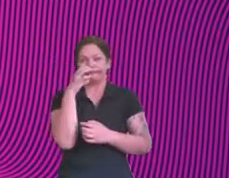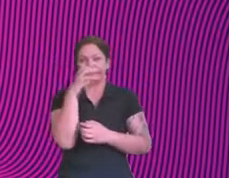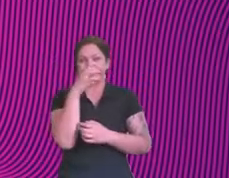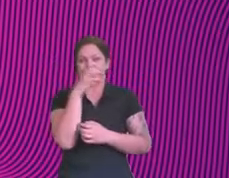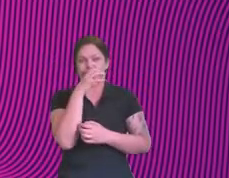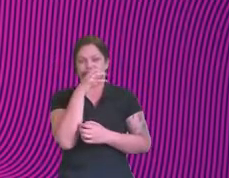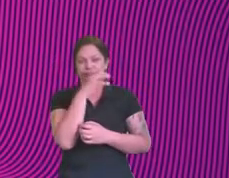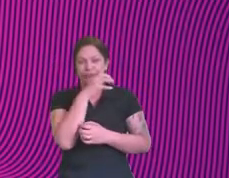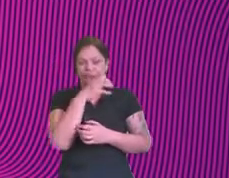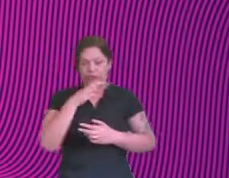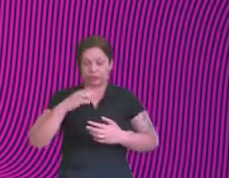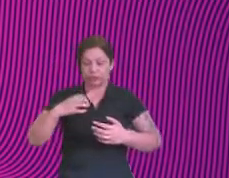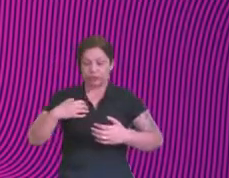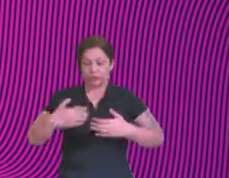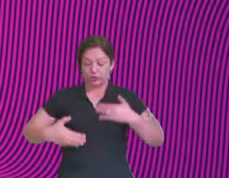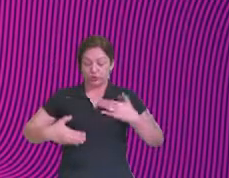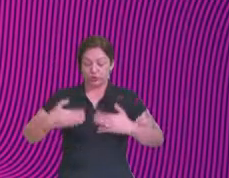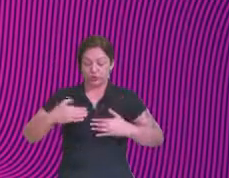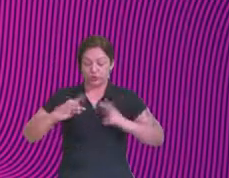da temperatura.